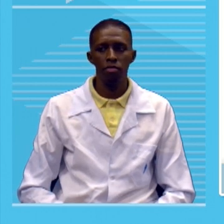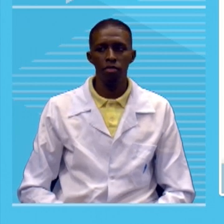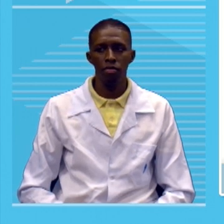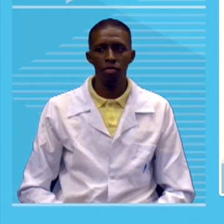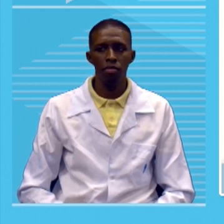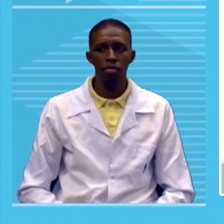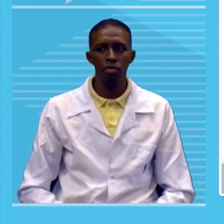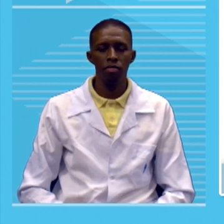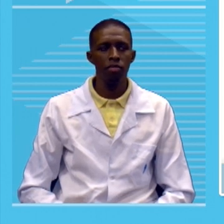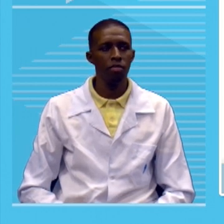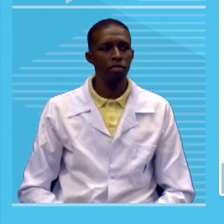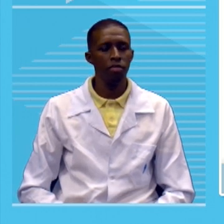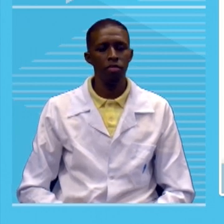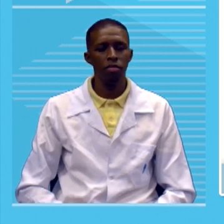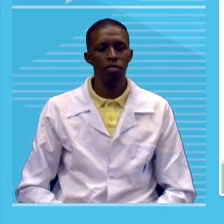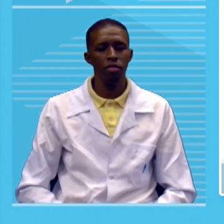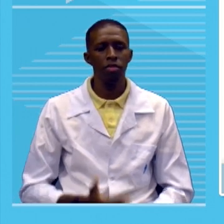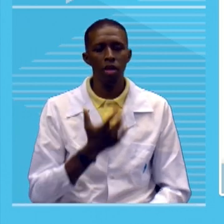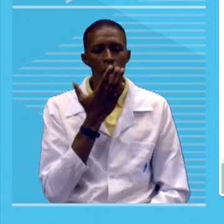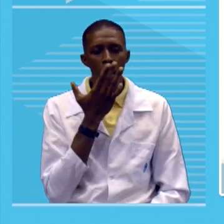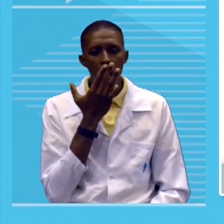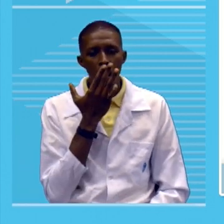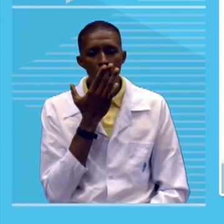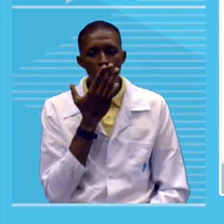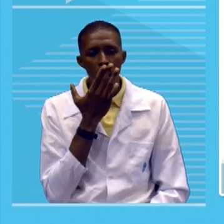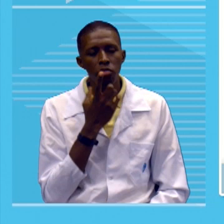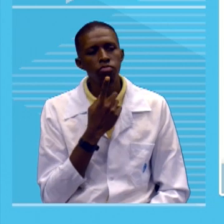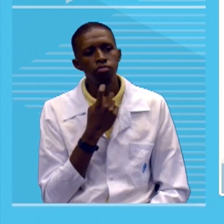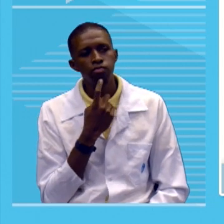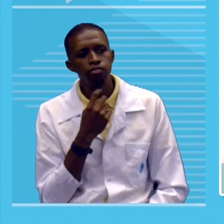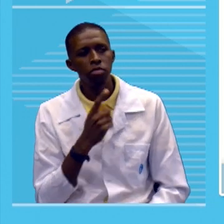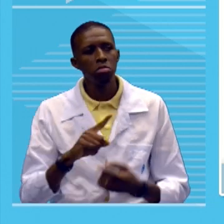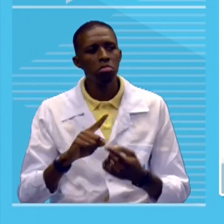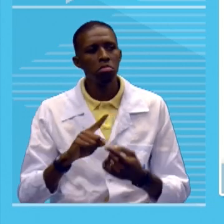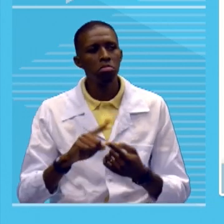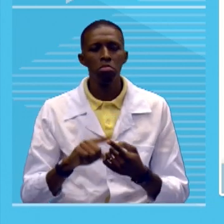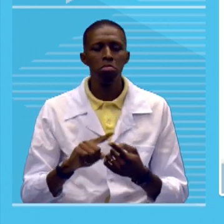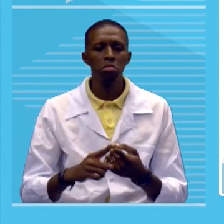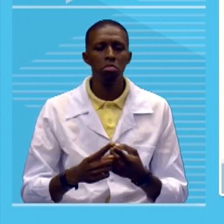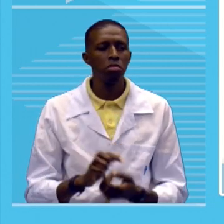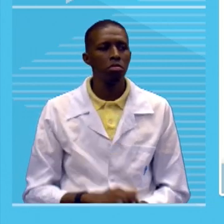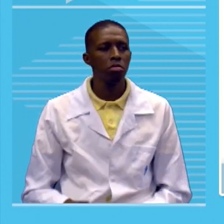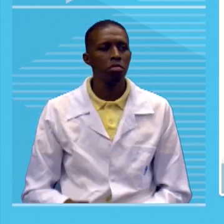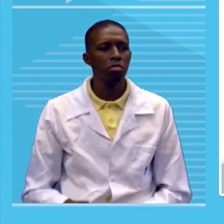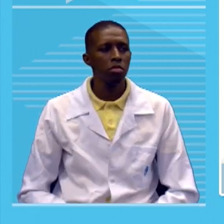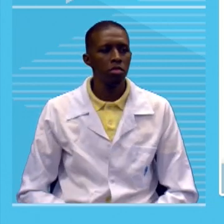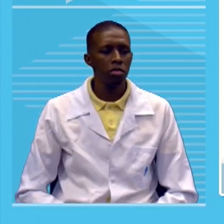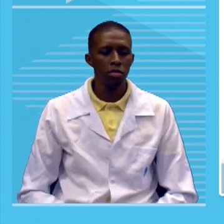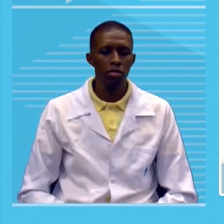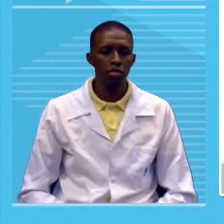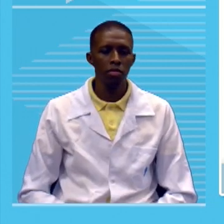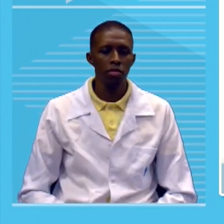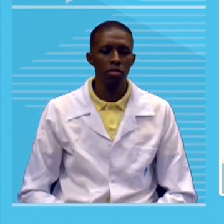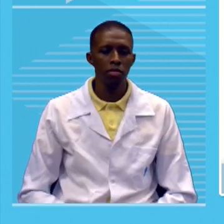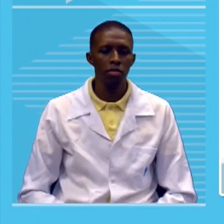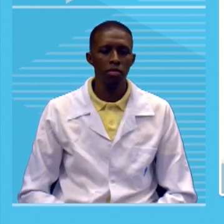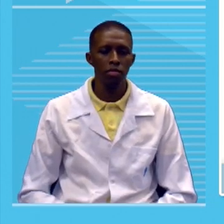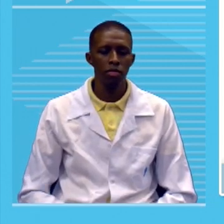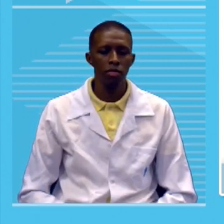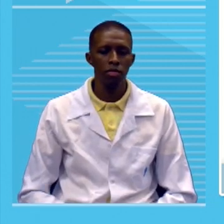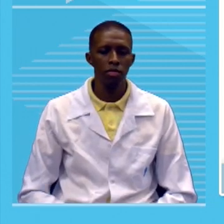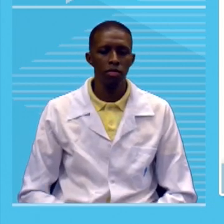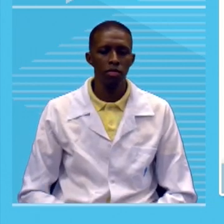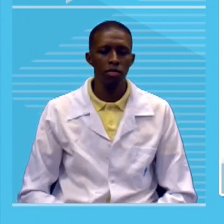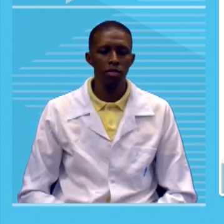meio vermelha, alguma coisa do tipo assim, né? O que mais? O ponto nesse vermelho